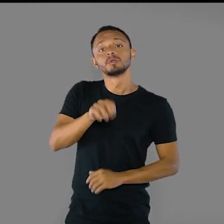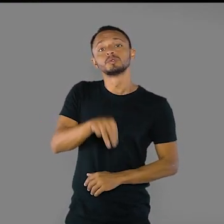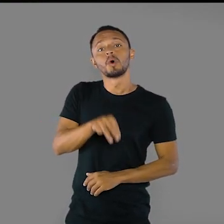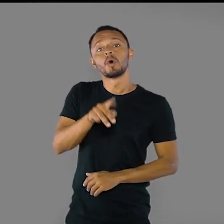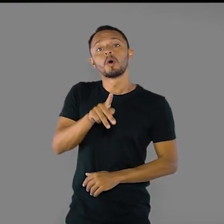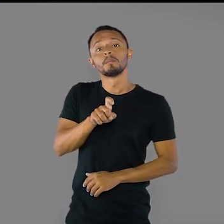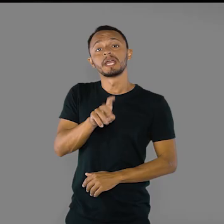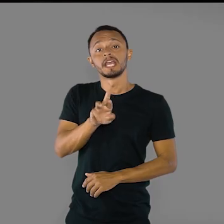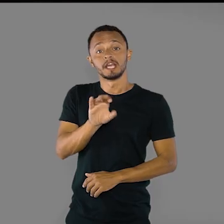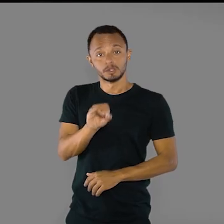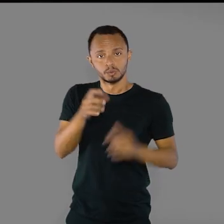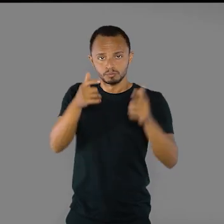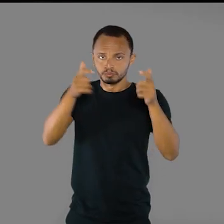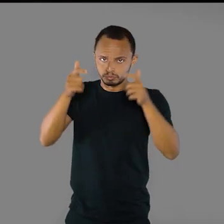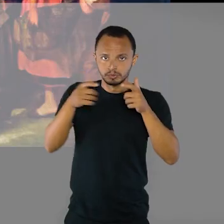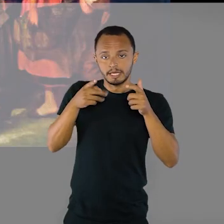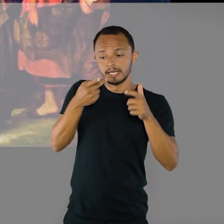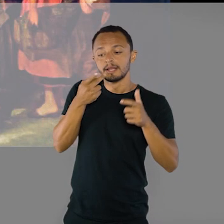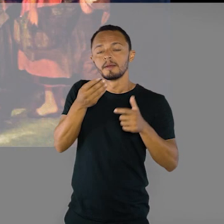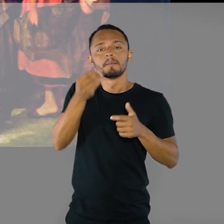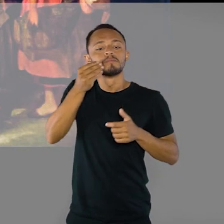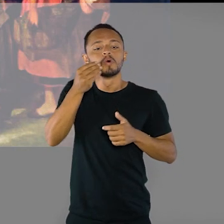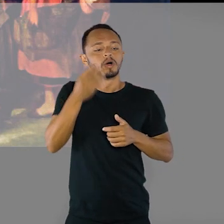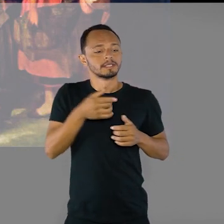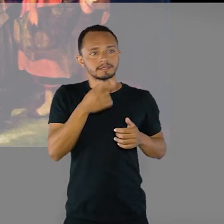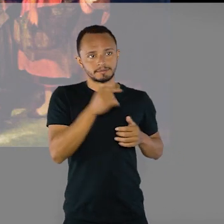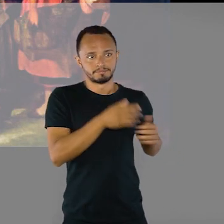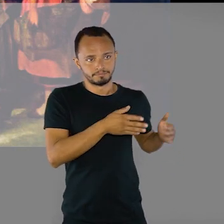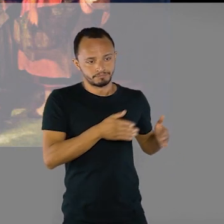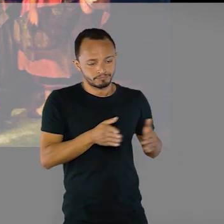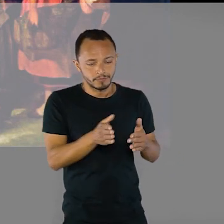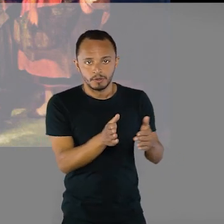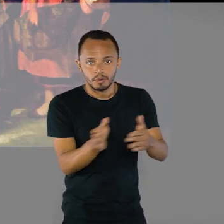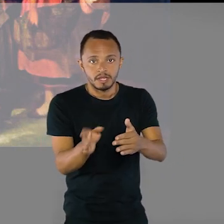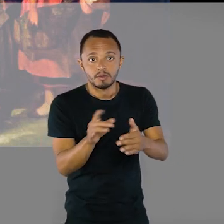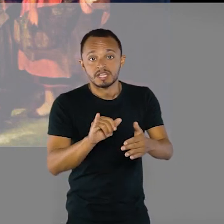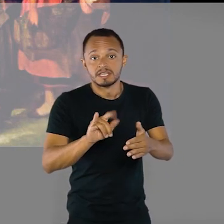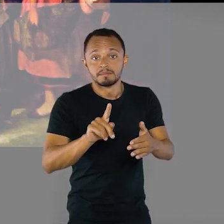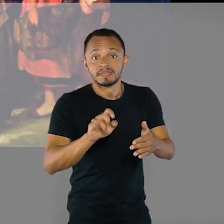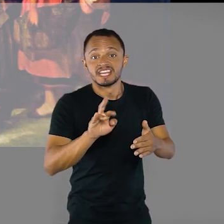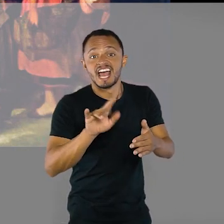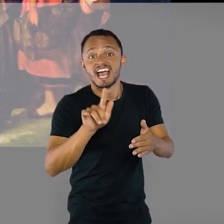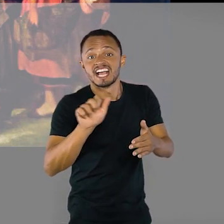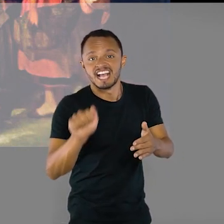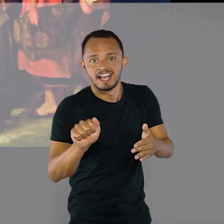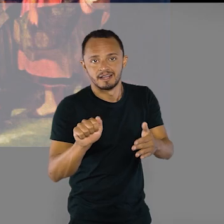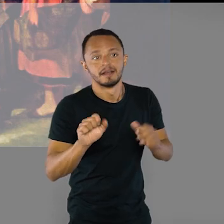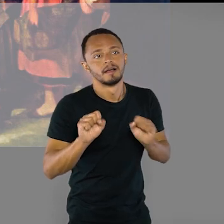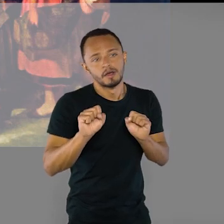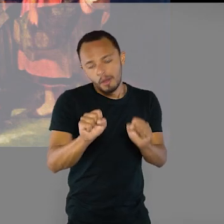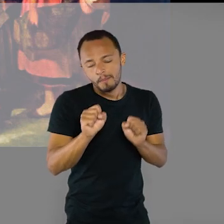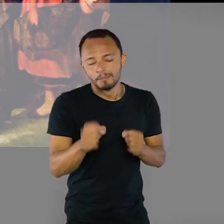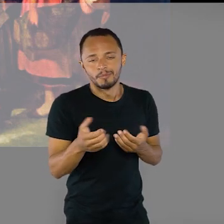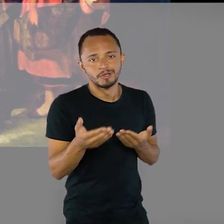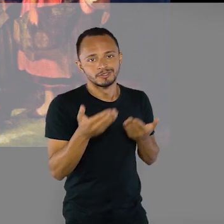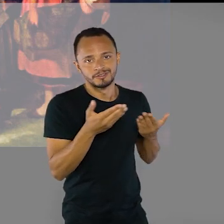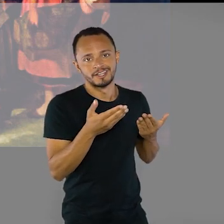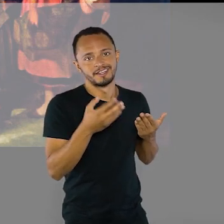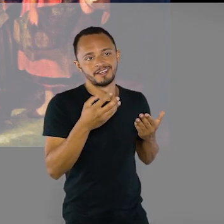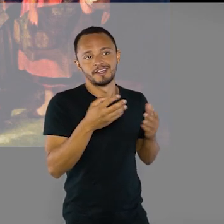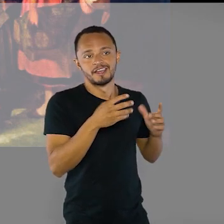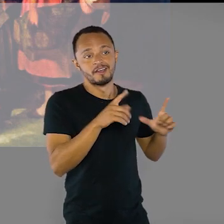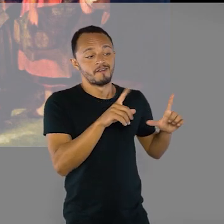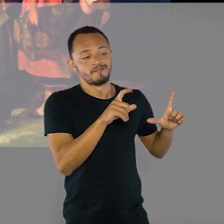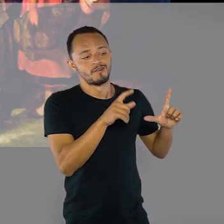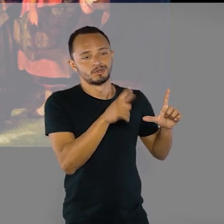extraordinário episódio às margens do Ipiranga. Pode virar. Era o momento da construção que seria arquitetada,